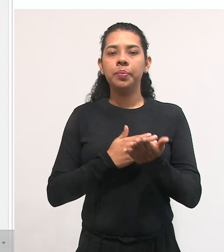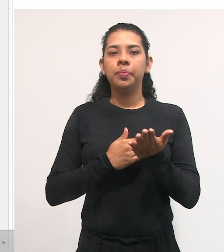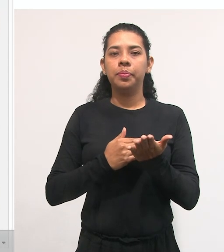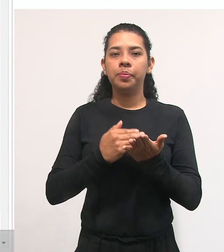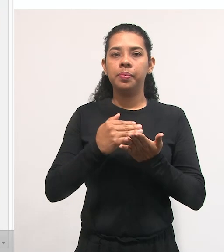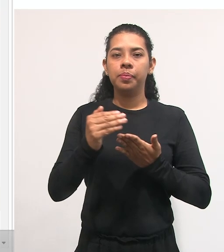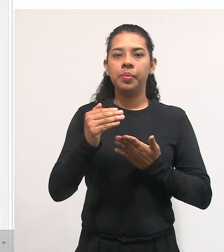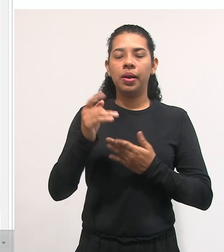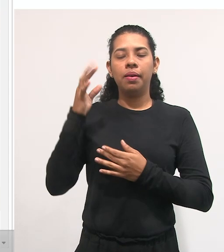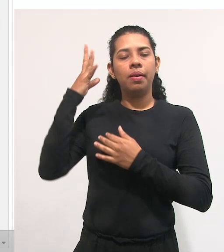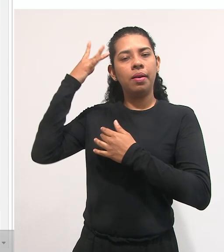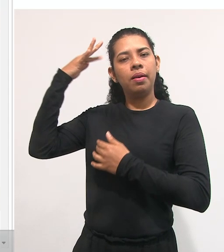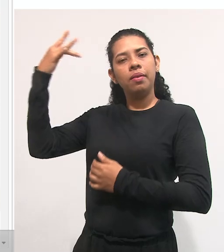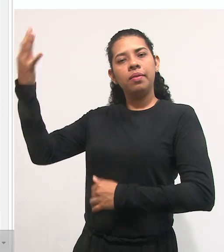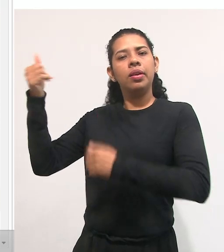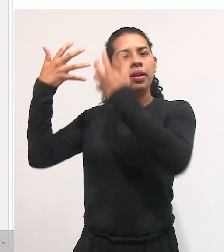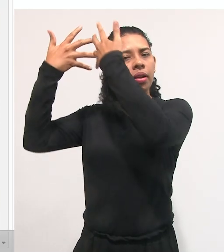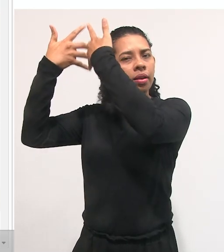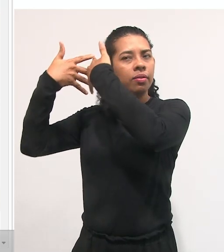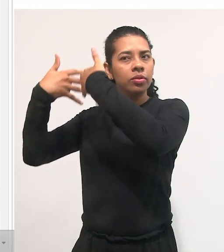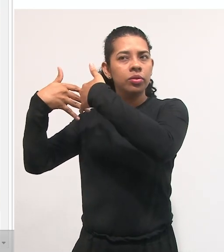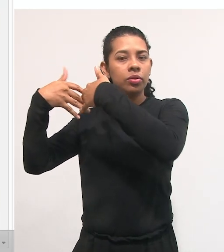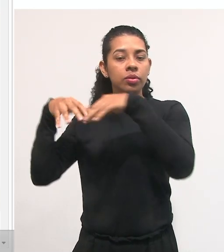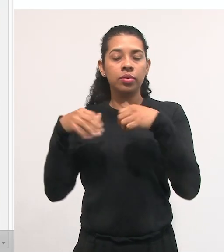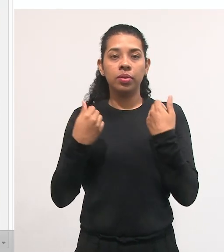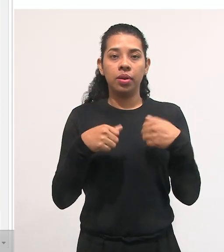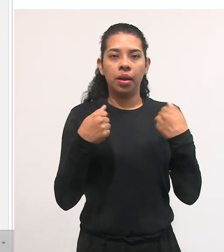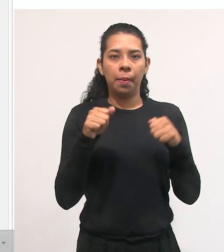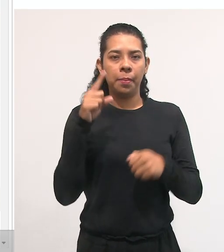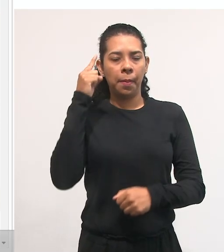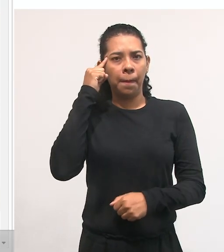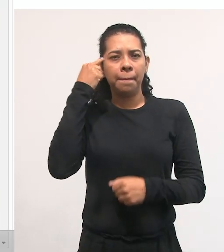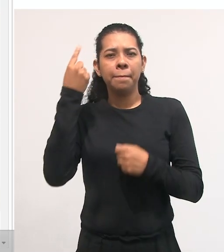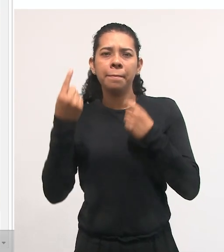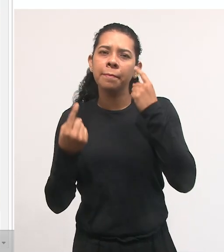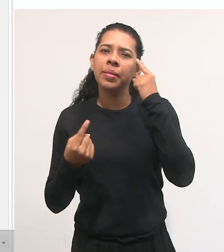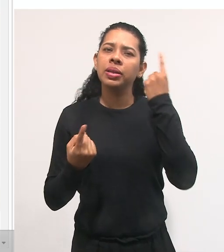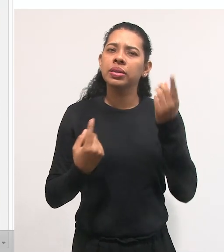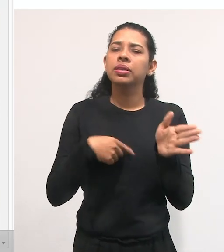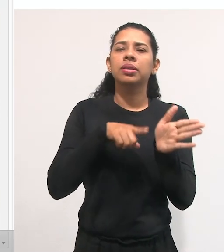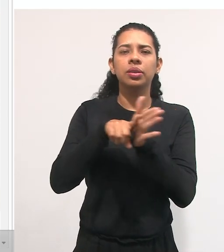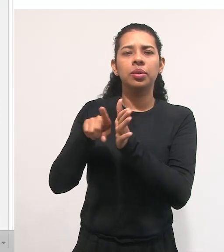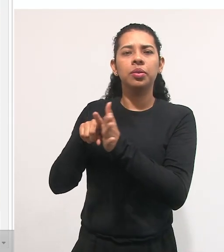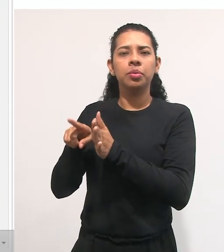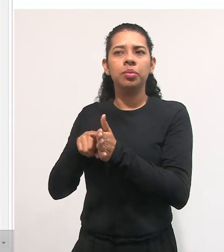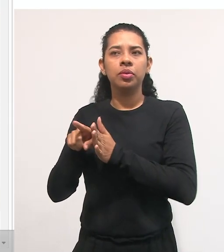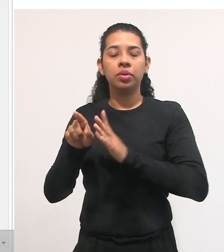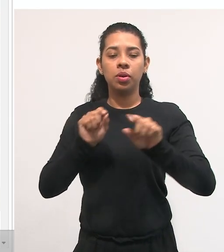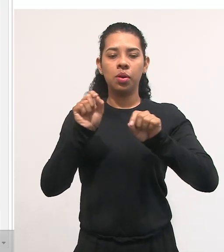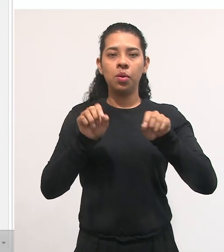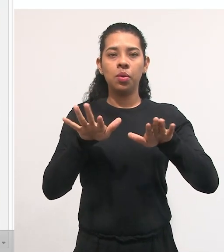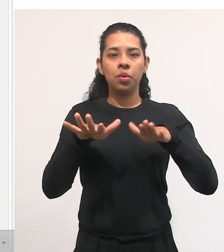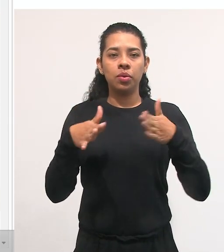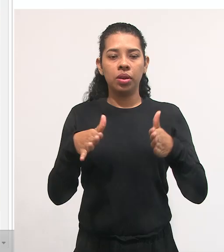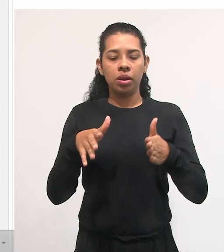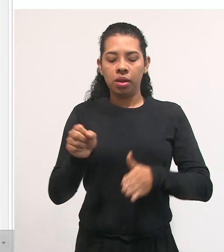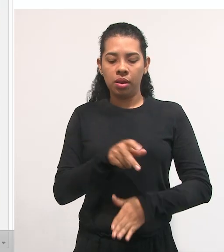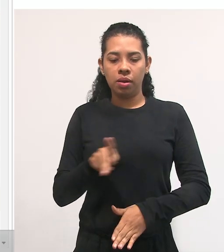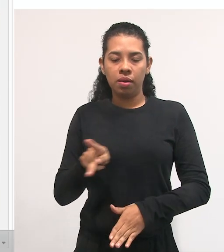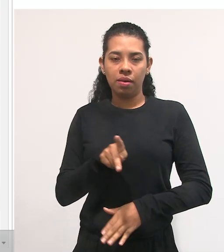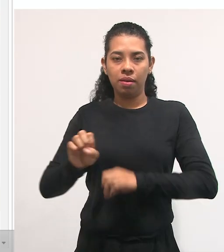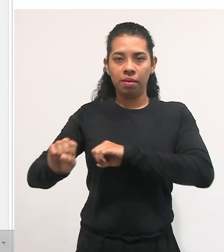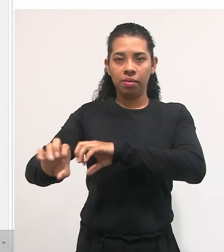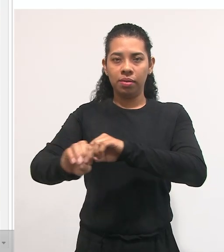para nós iniciarmos as reflexões algumas indagações são importantes porque essas indagações trazem o que ocupam os